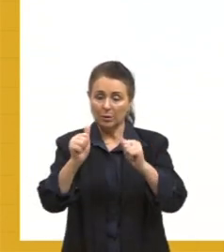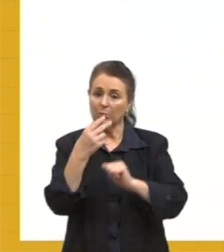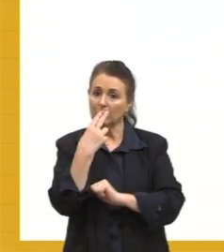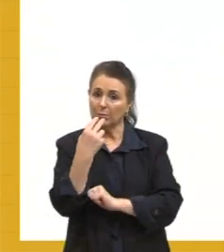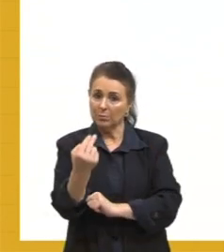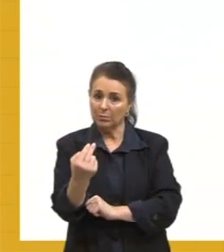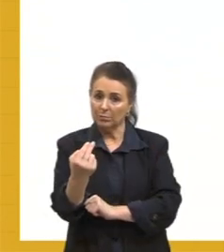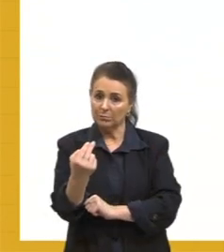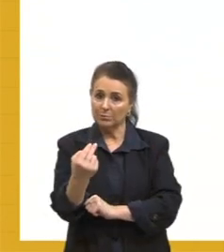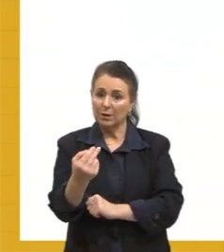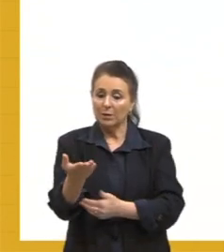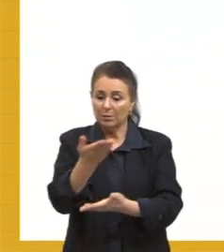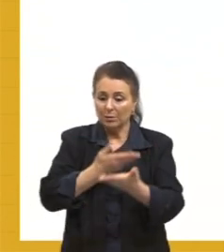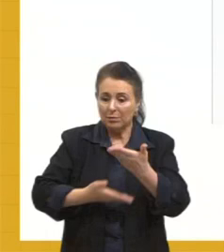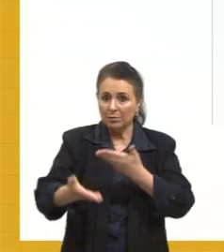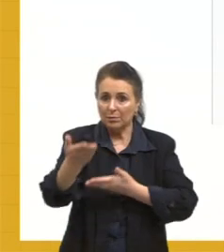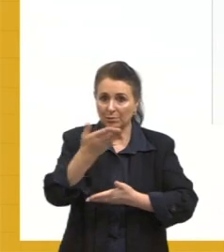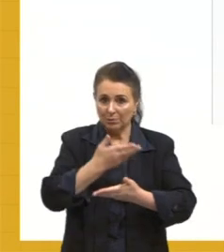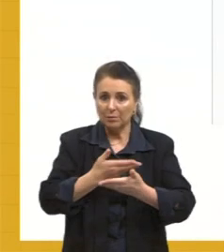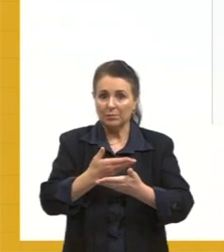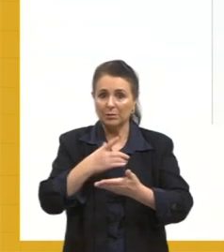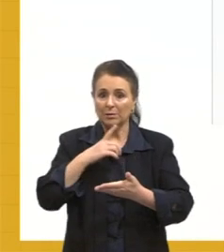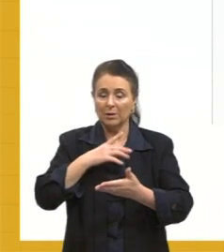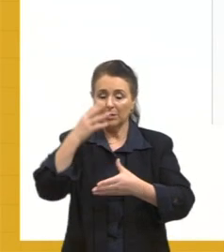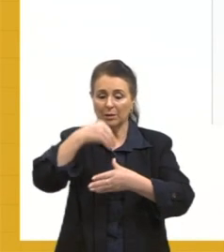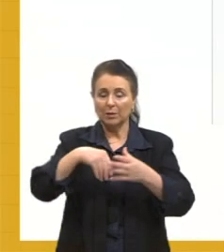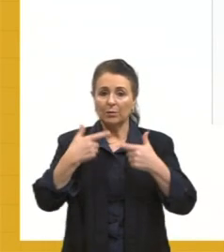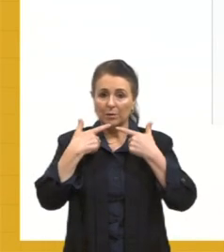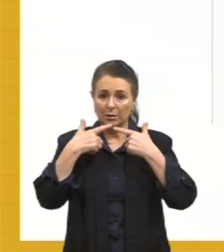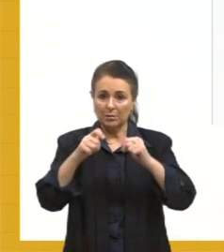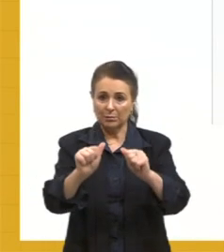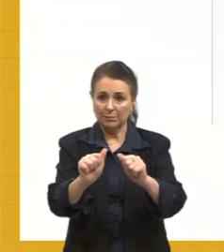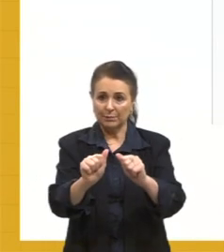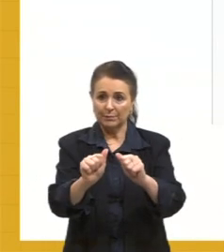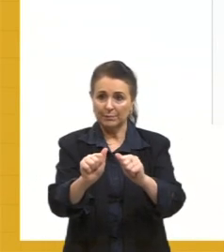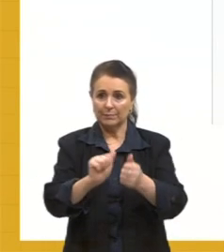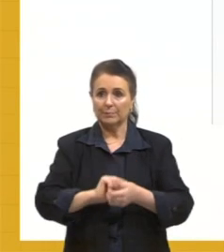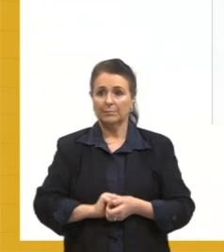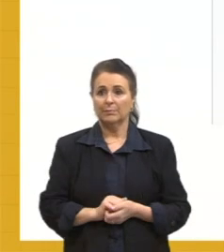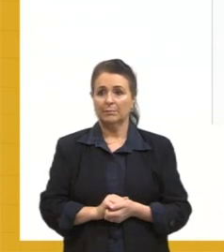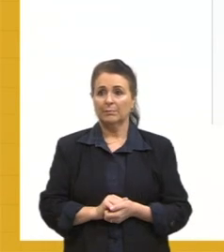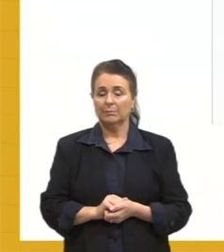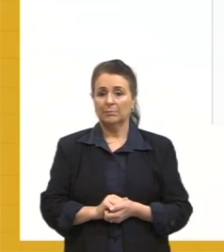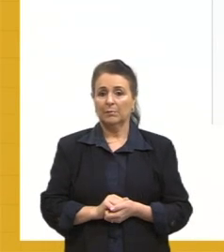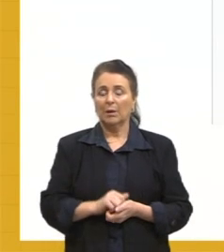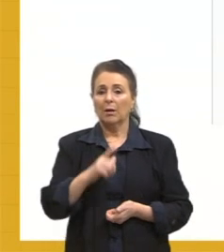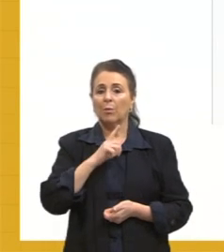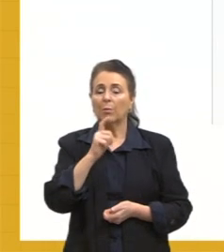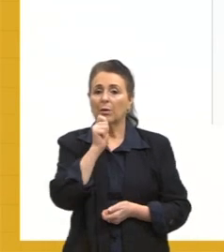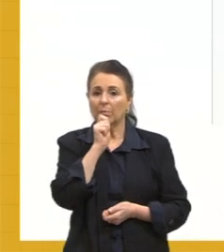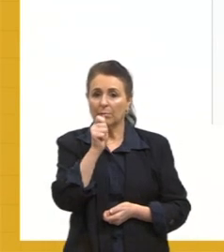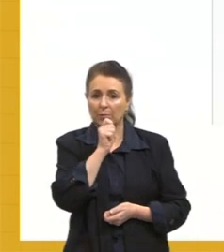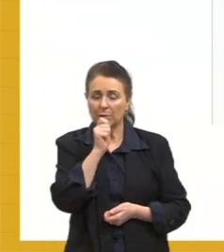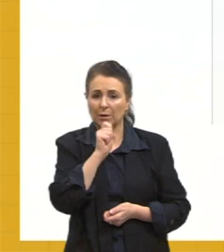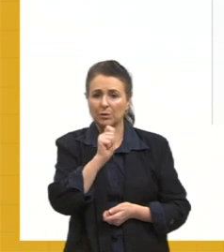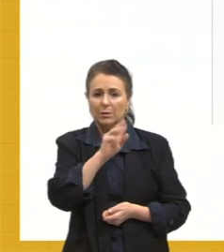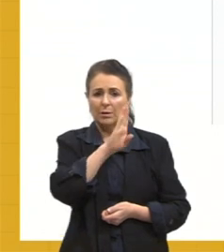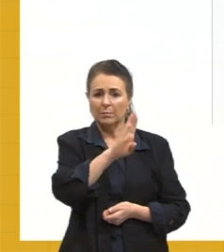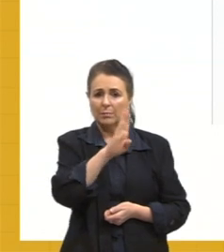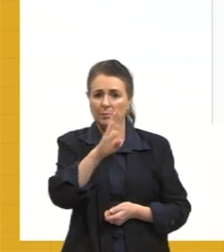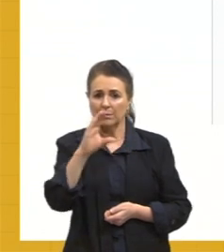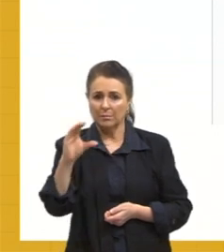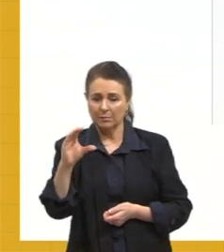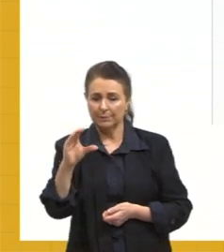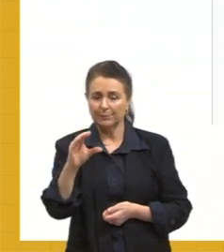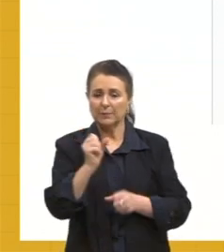dentro do espanhol também eu peguei essa reportagem aqui da BBC ela